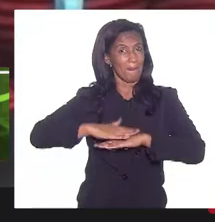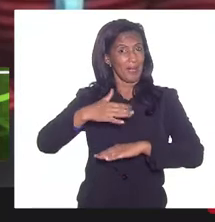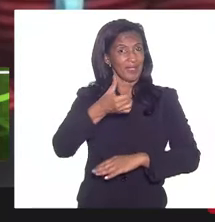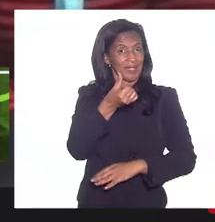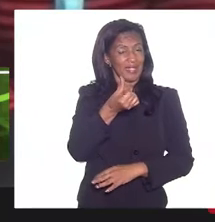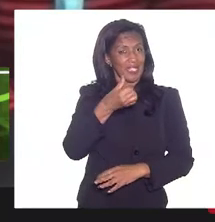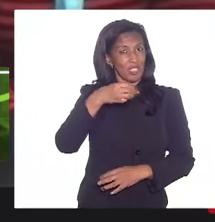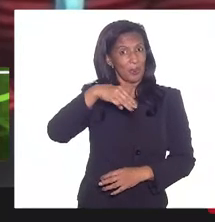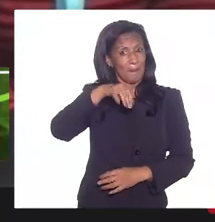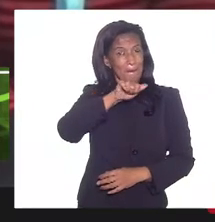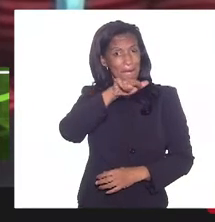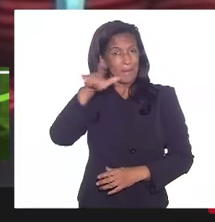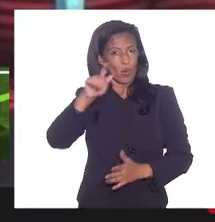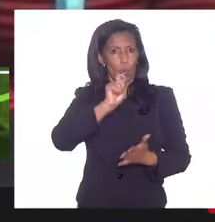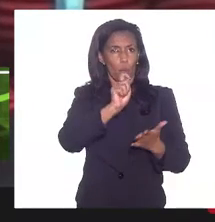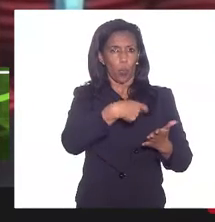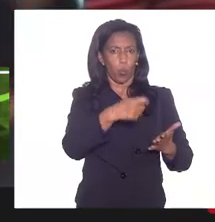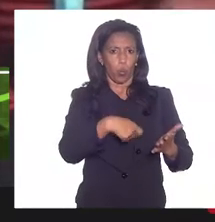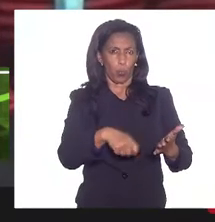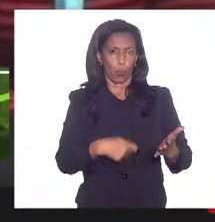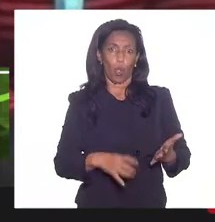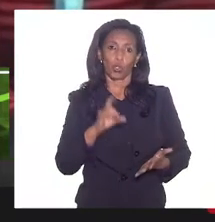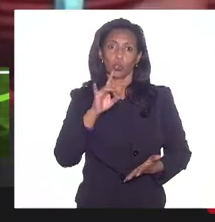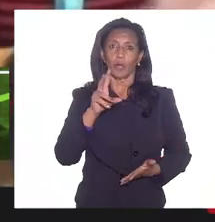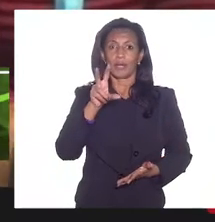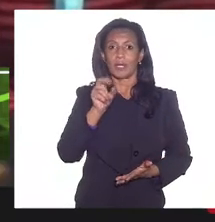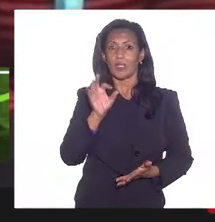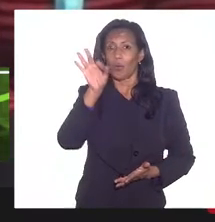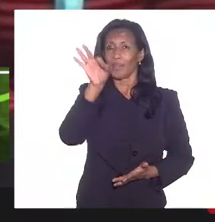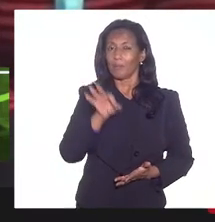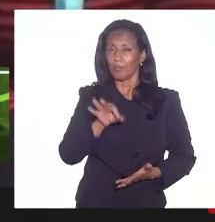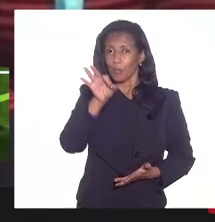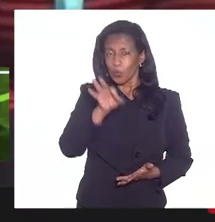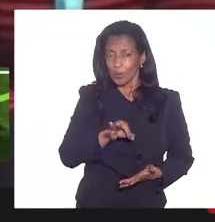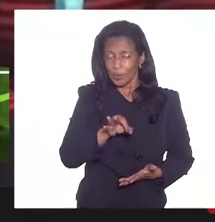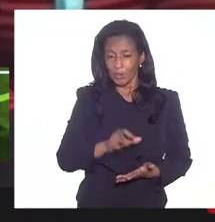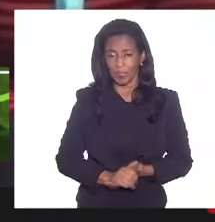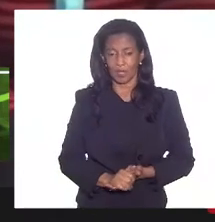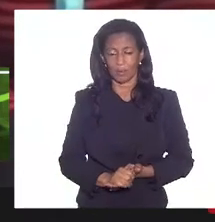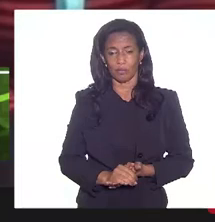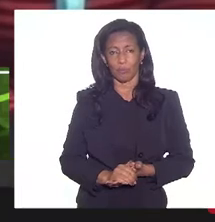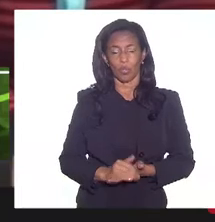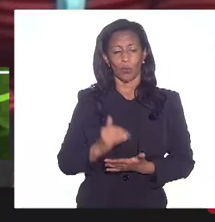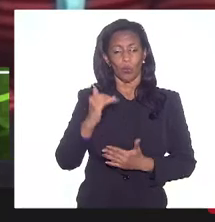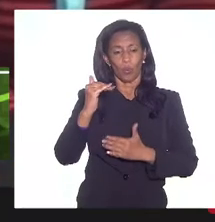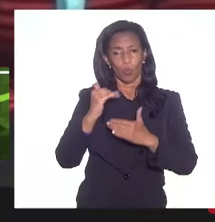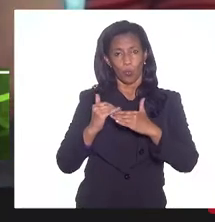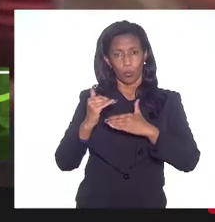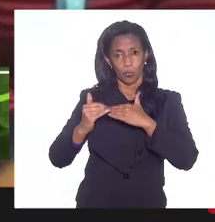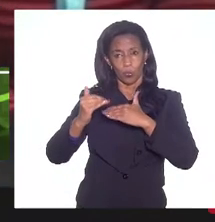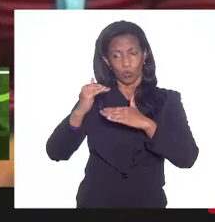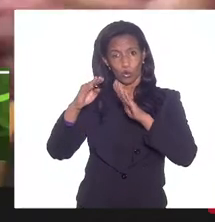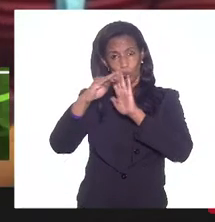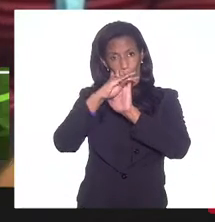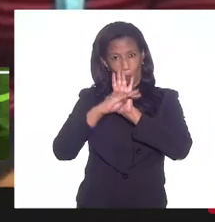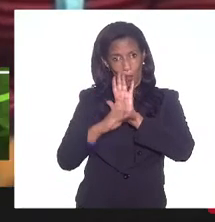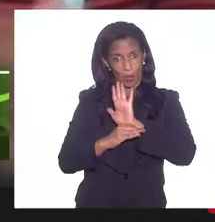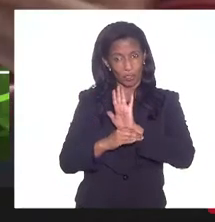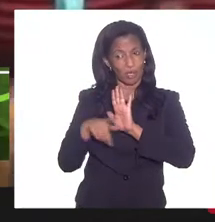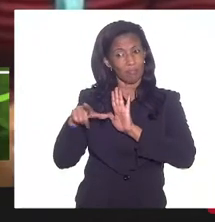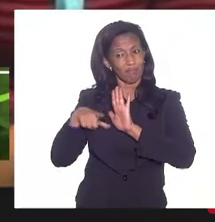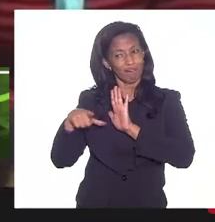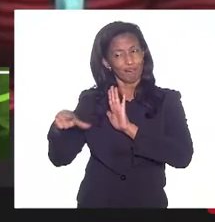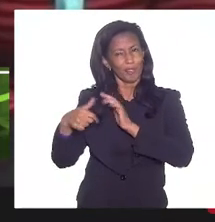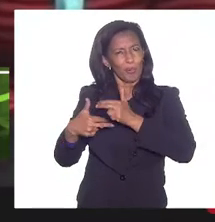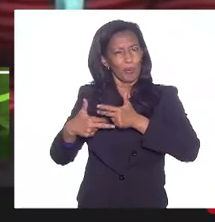inscrições mas somente 50% cerca de 50% dos projetos eram projetos que tinham uma qualidade